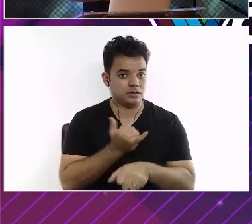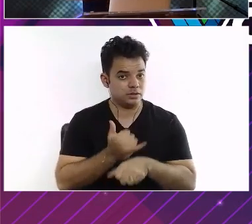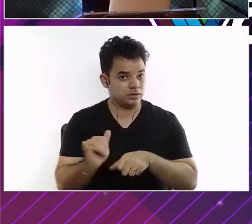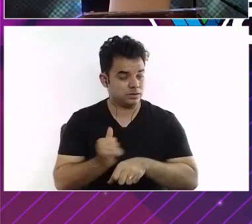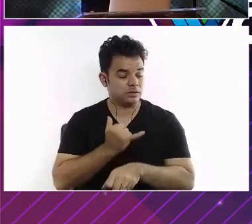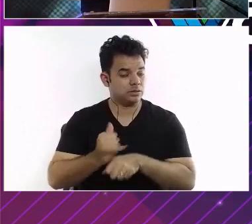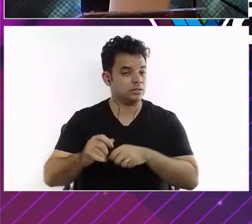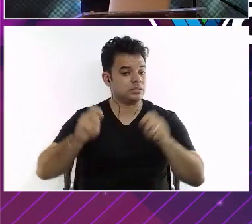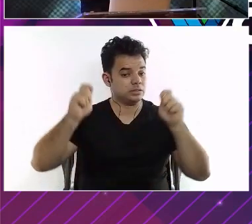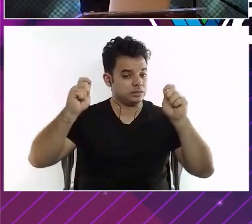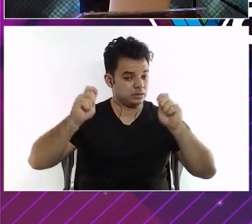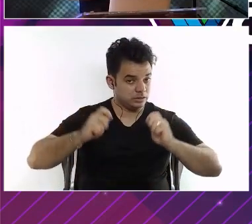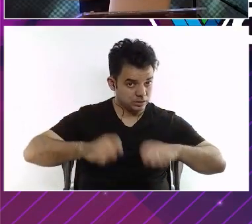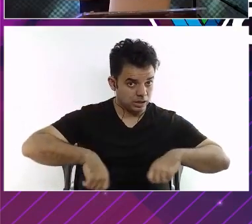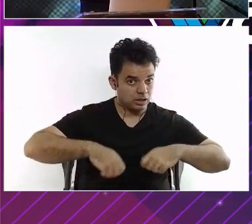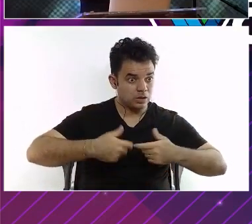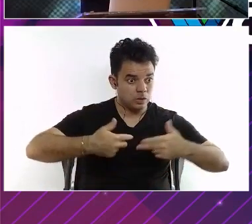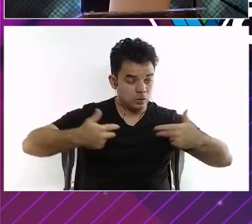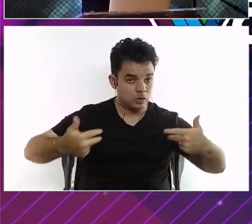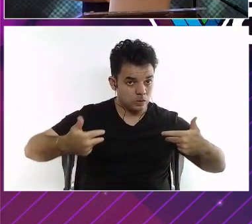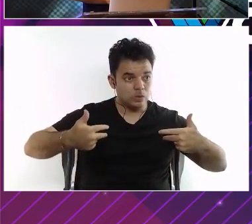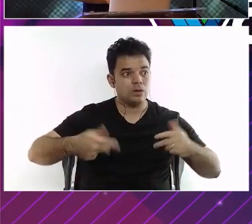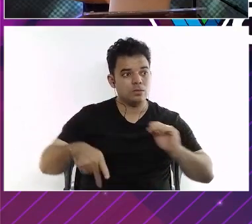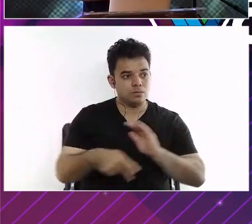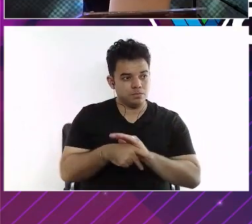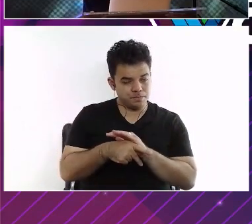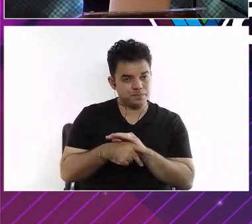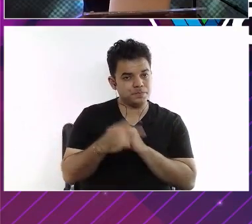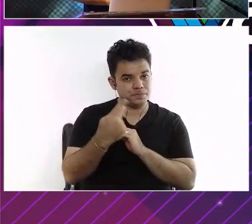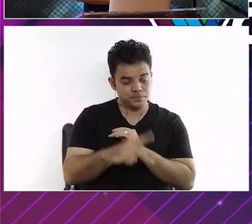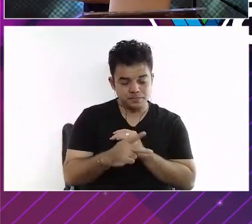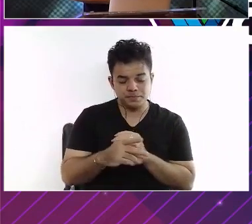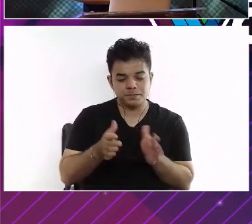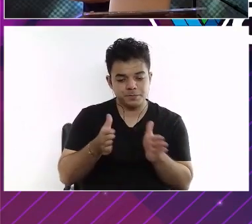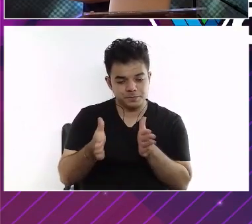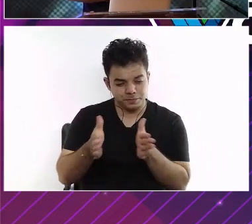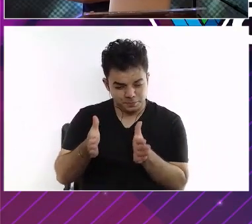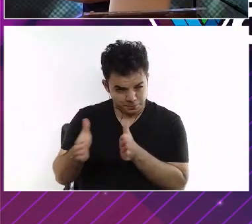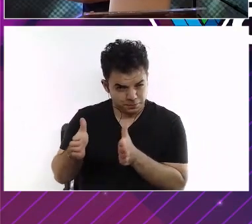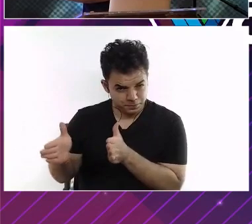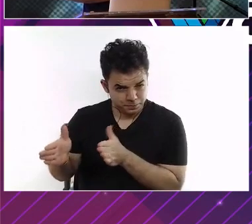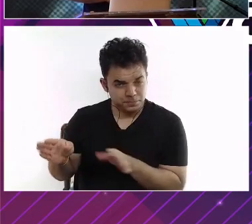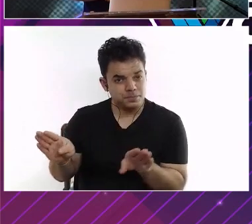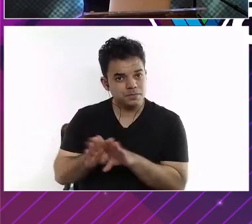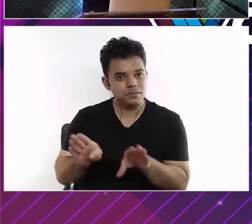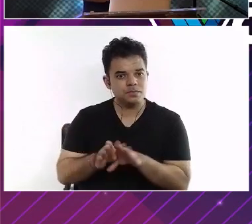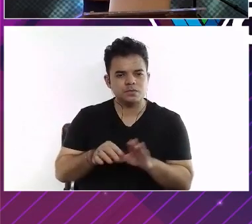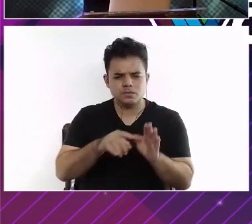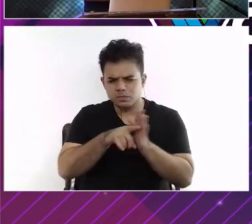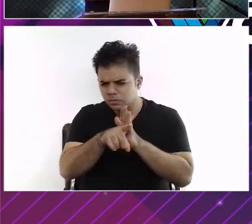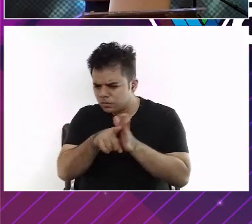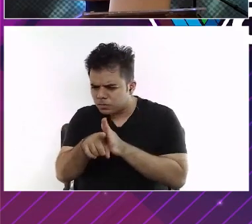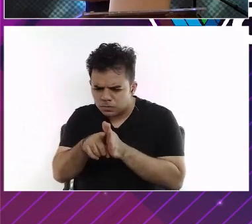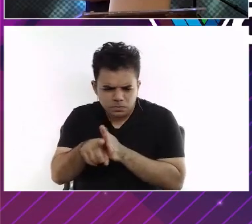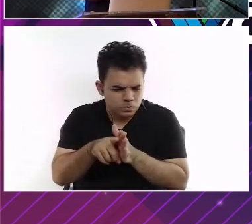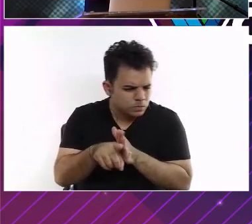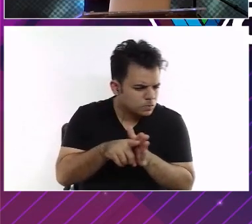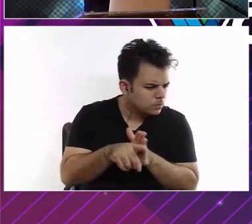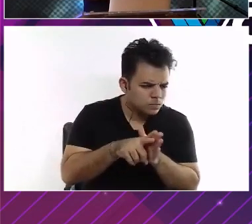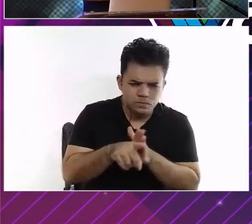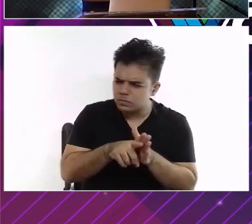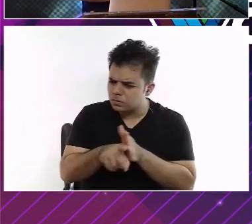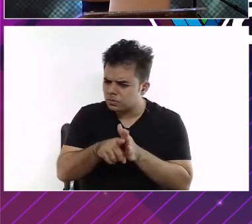viabilidade das soluções no longo prazo, revisando, realimentando com informação o que a gente está fazendo, atualizando o que a